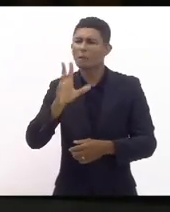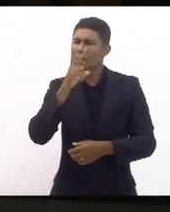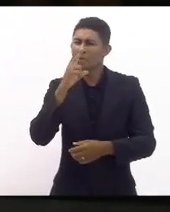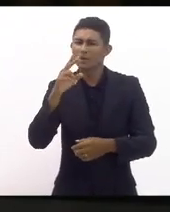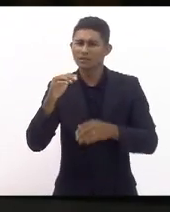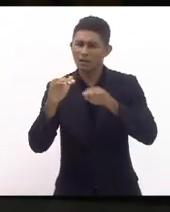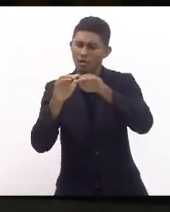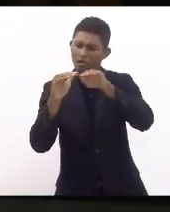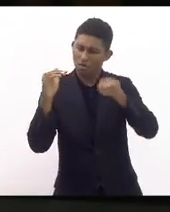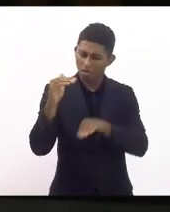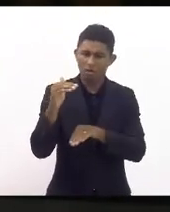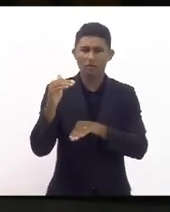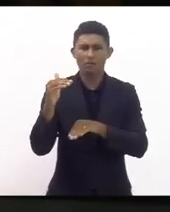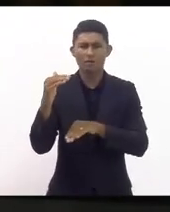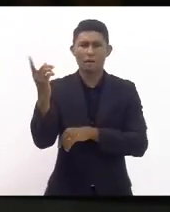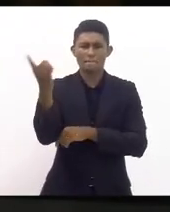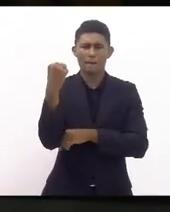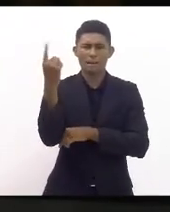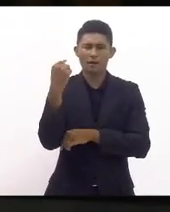de Fazenda? Então,